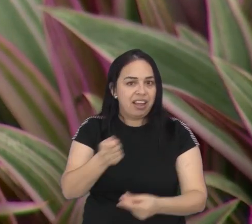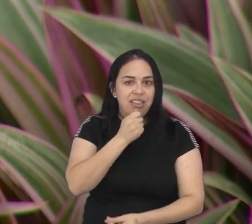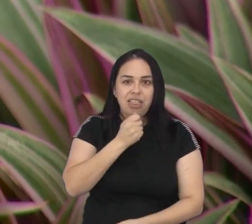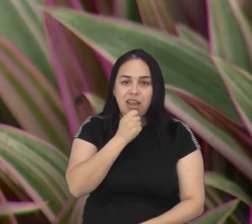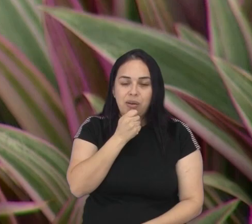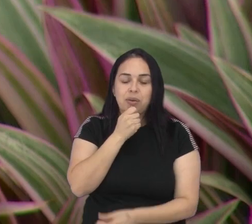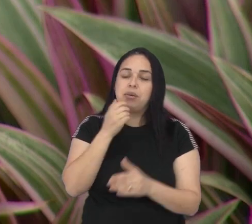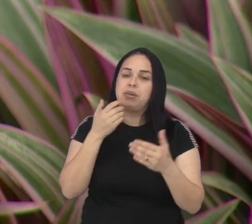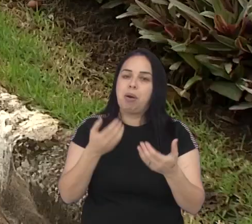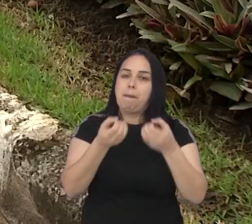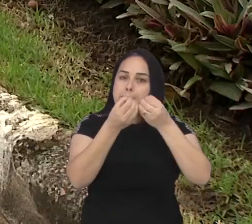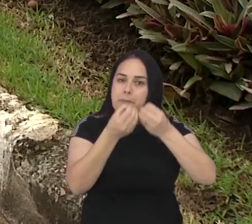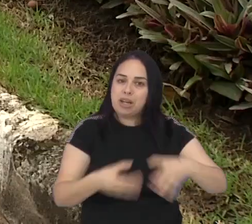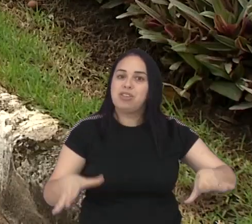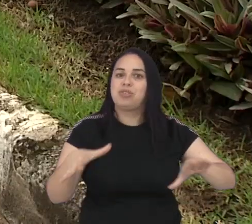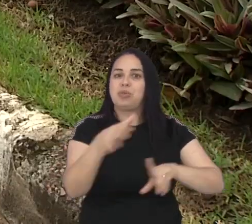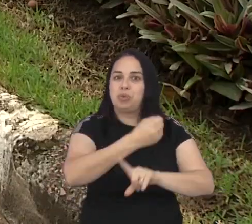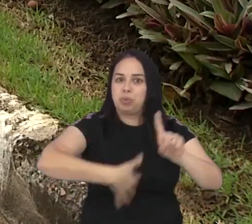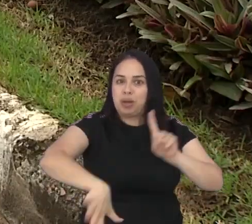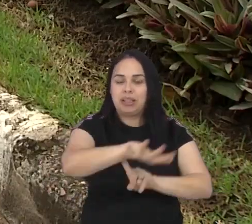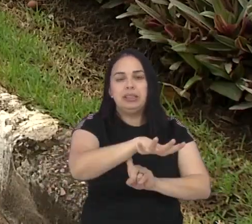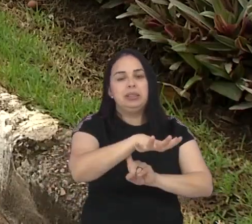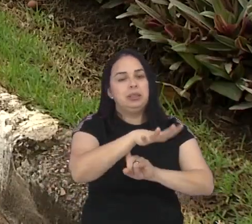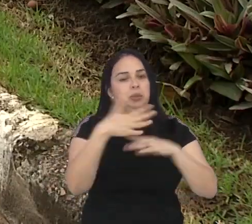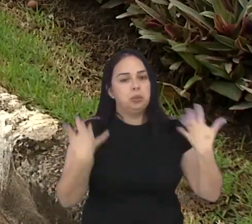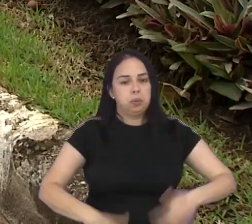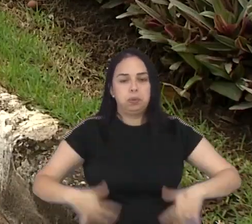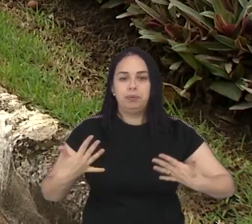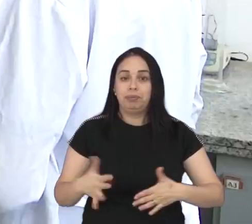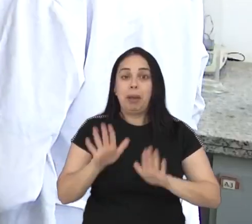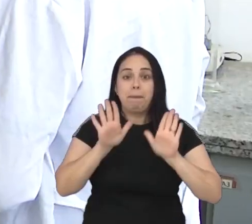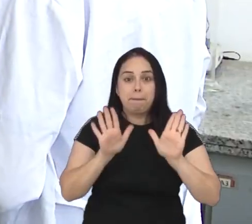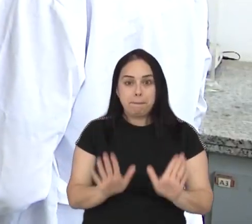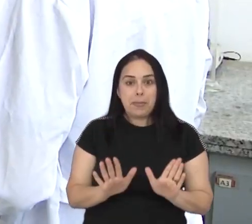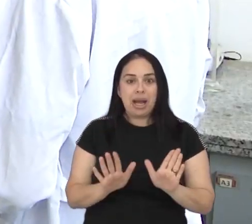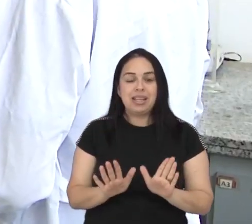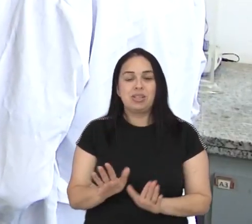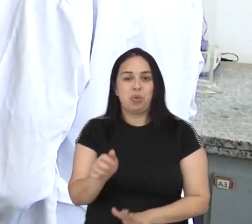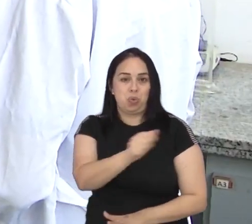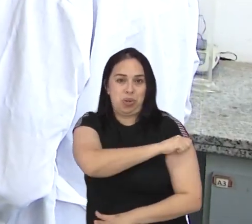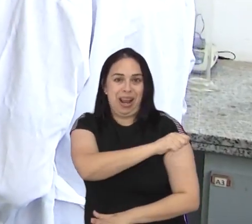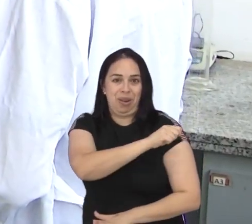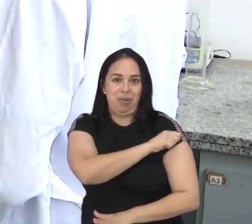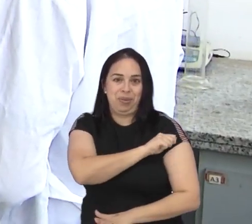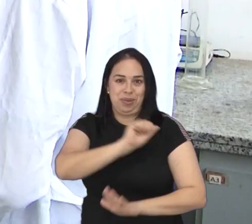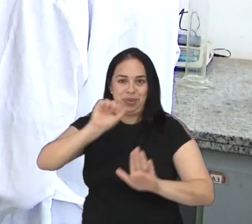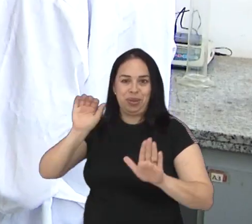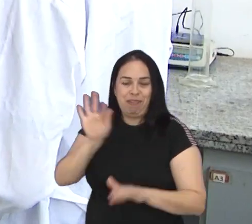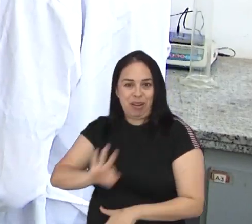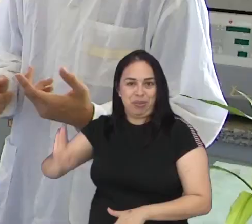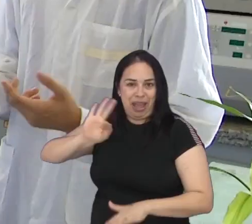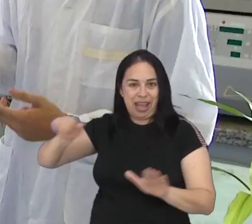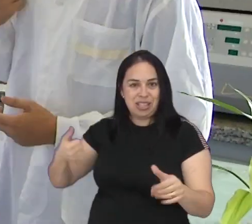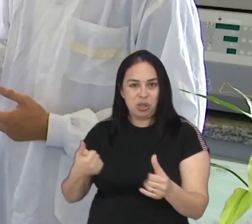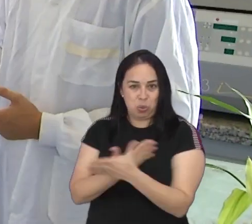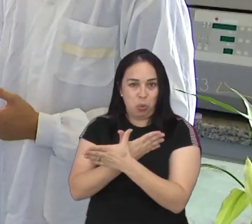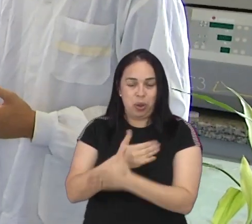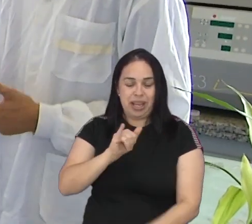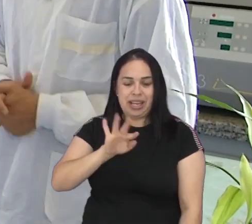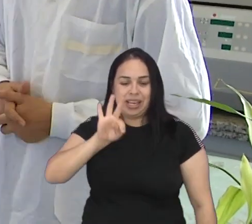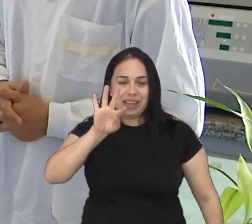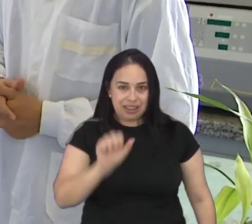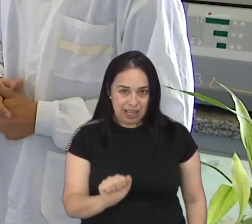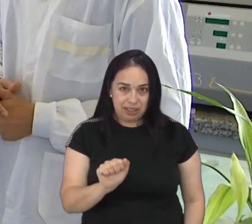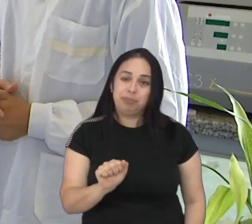aí circulando pelo planeta. O impacto ambiental é imensurável, mas se depender dos alunos do Instituto Tecnológico